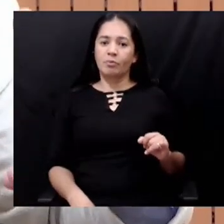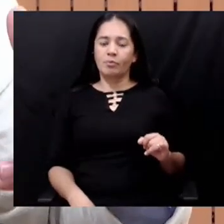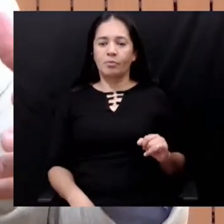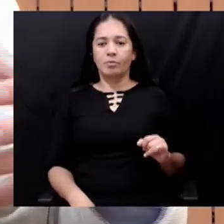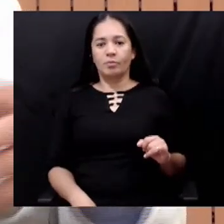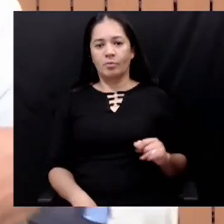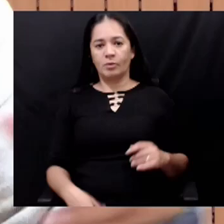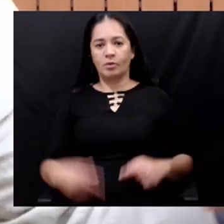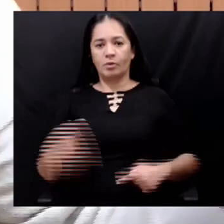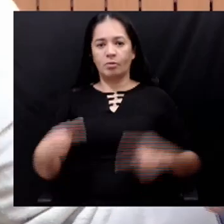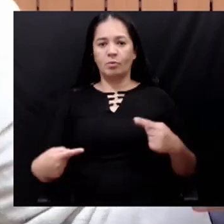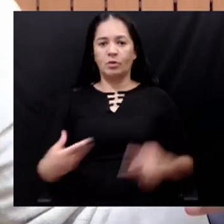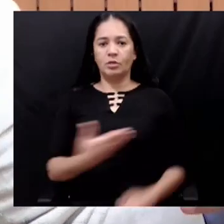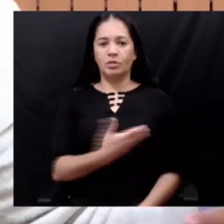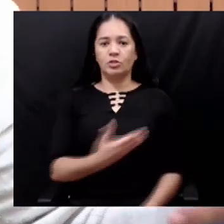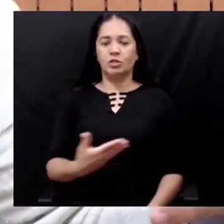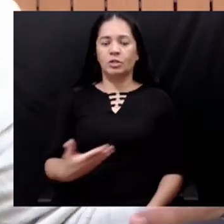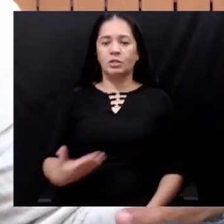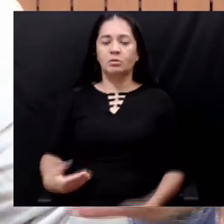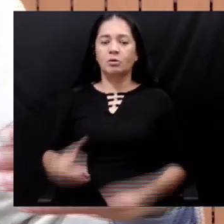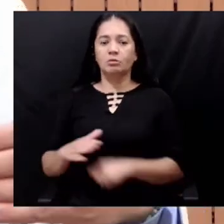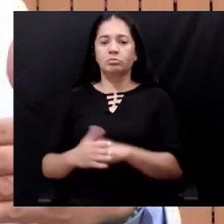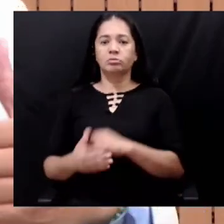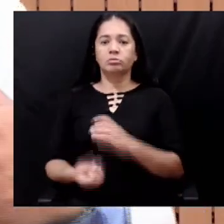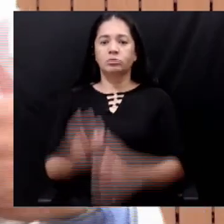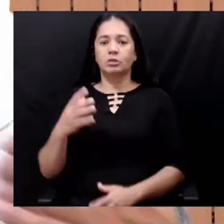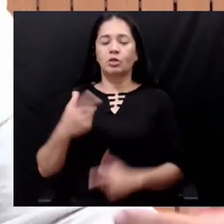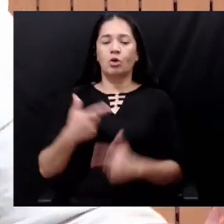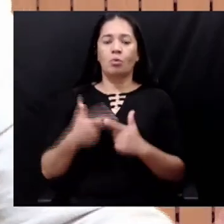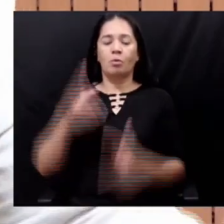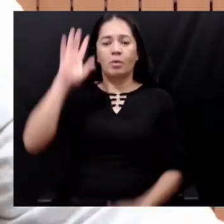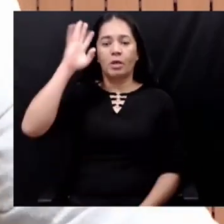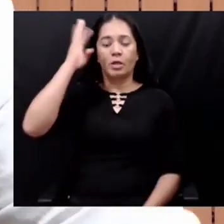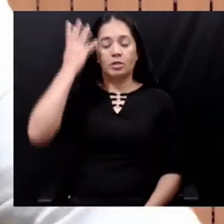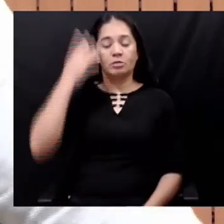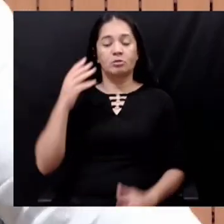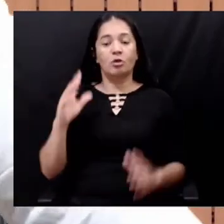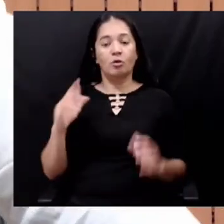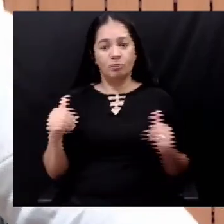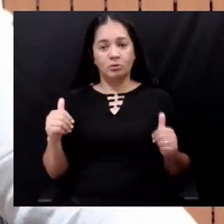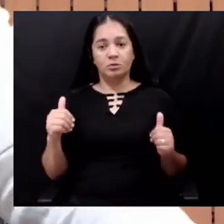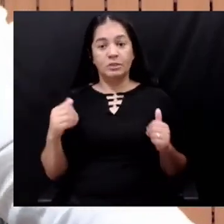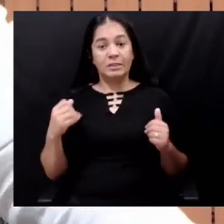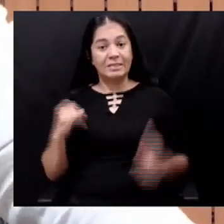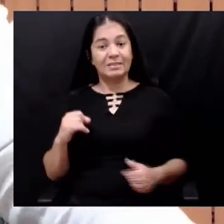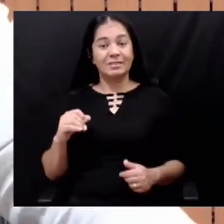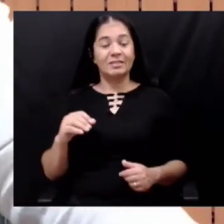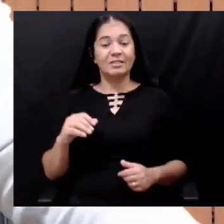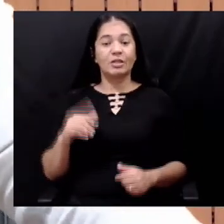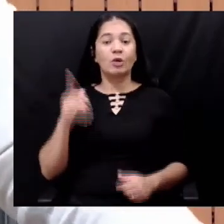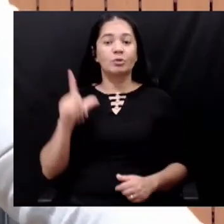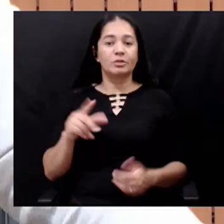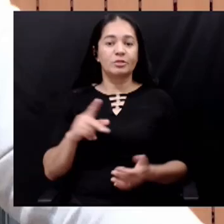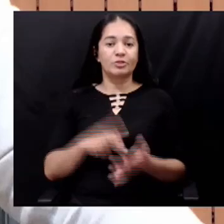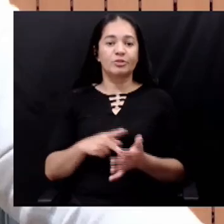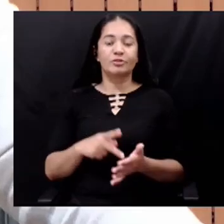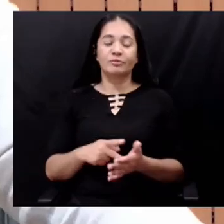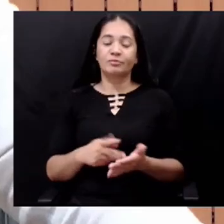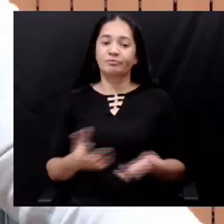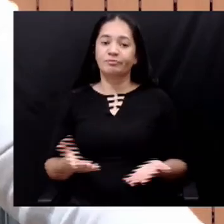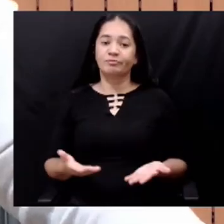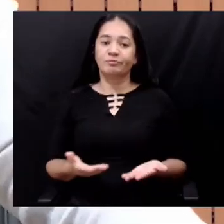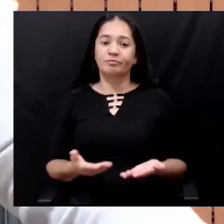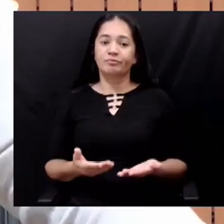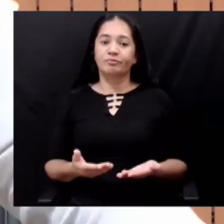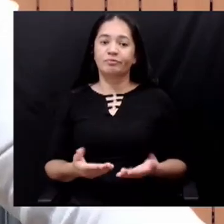criadas tivessem solucionado o problema da exclusão histórica de públicos